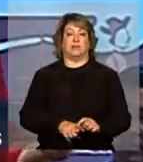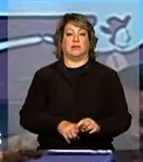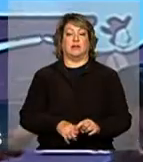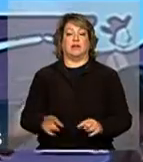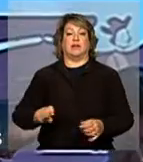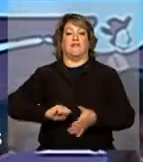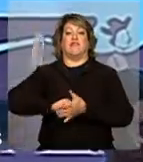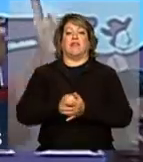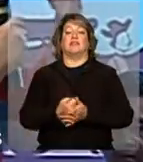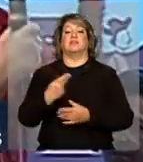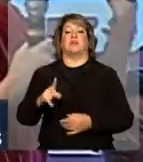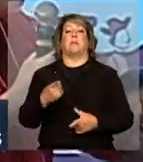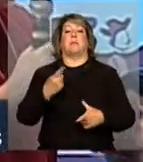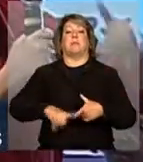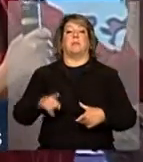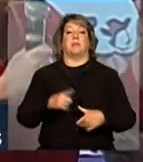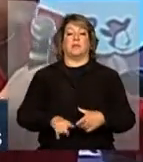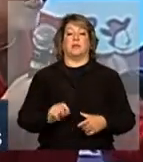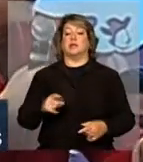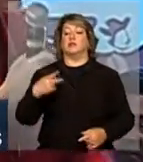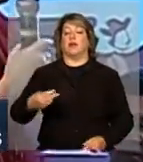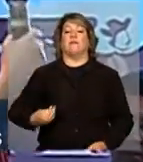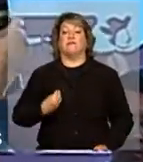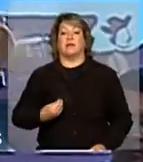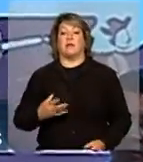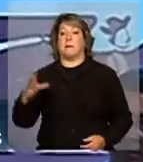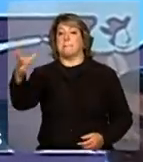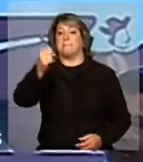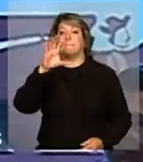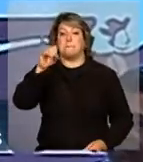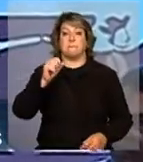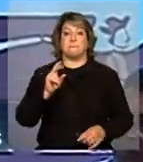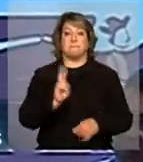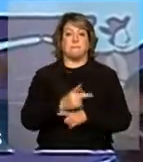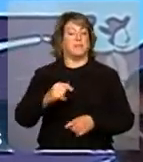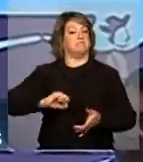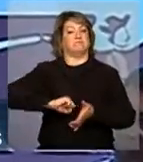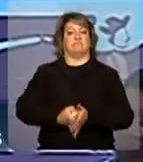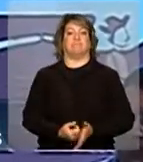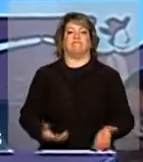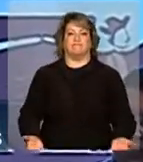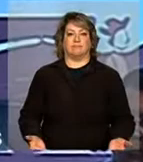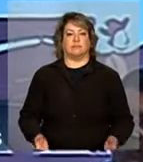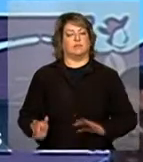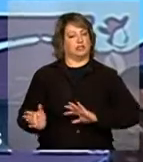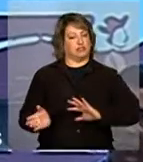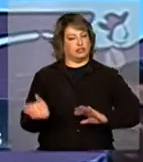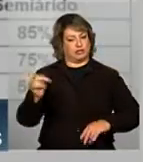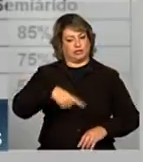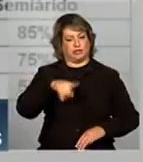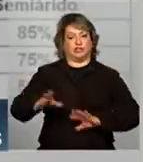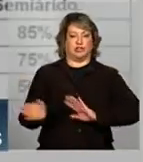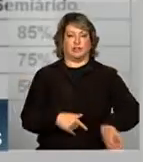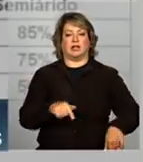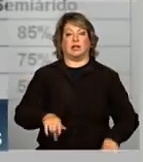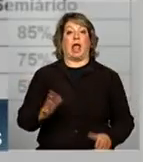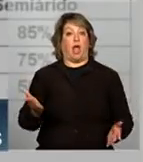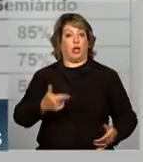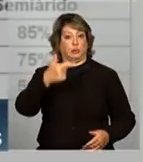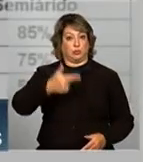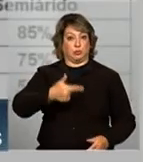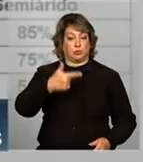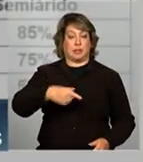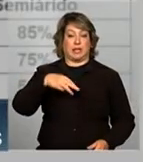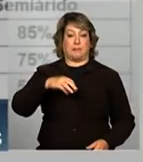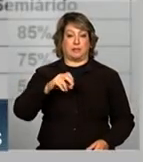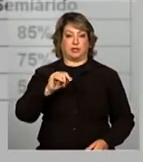sua capacidade de tomar mais dívidas. Segunda medida. Agora é aquela. Essa